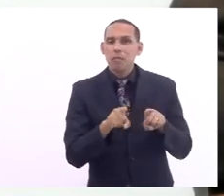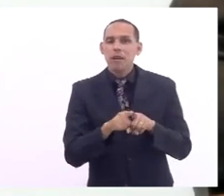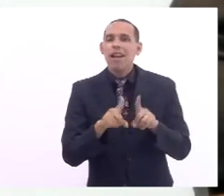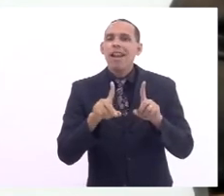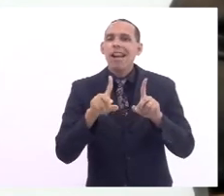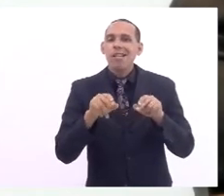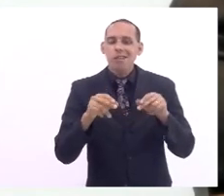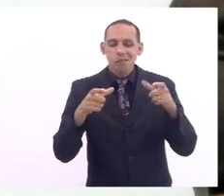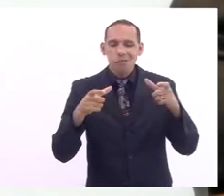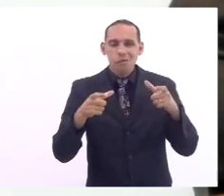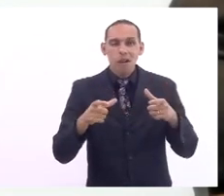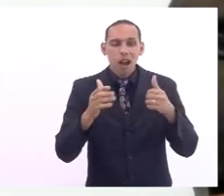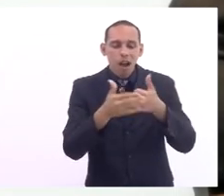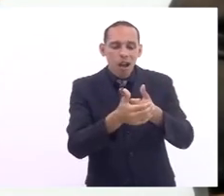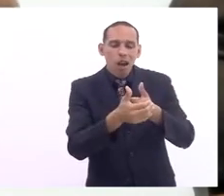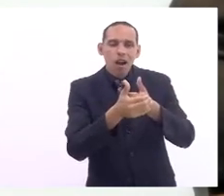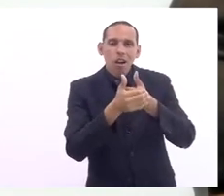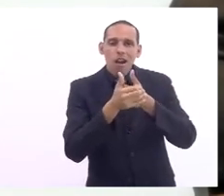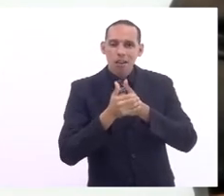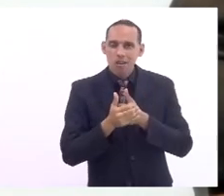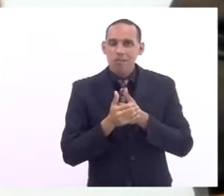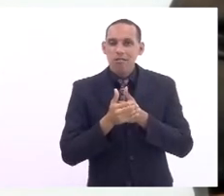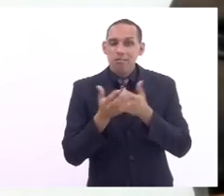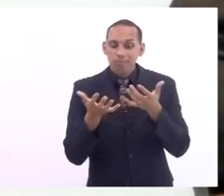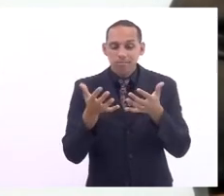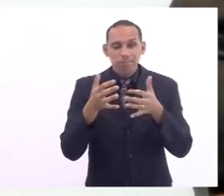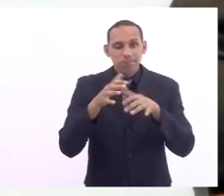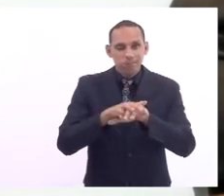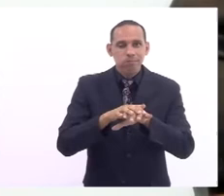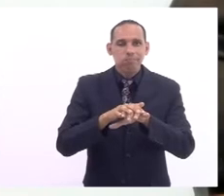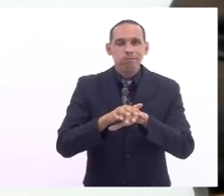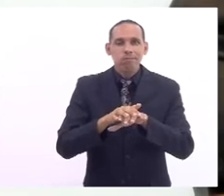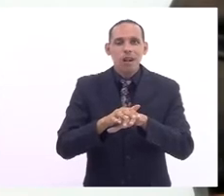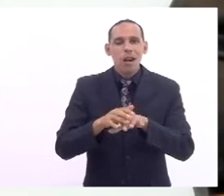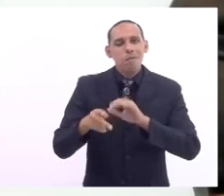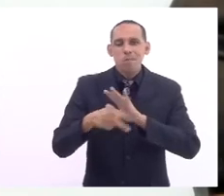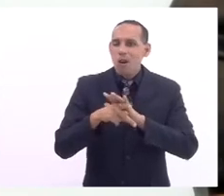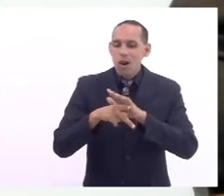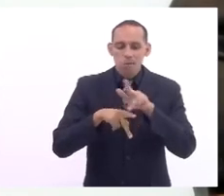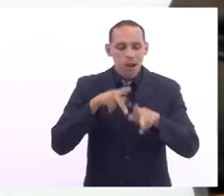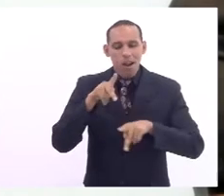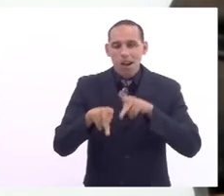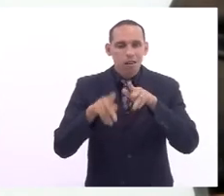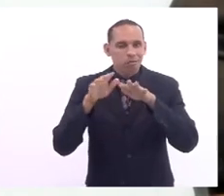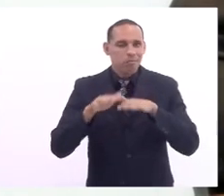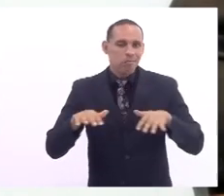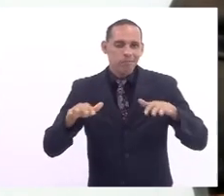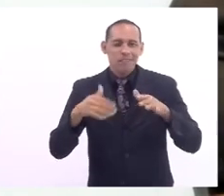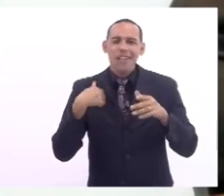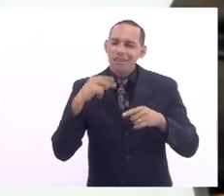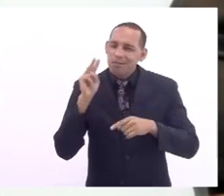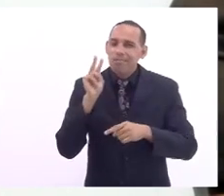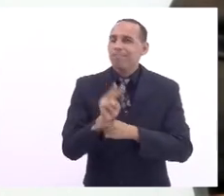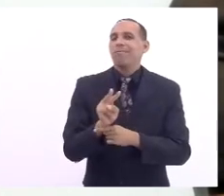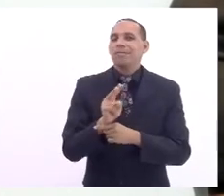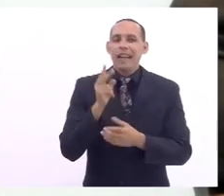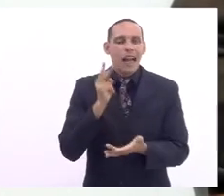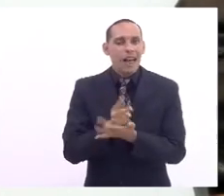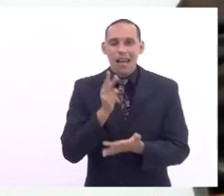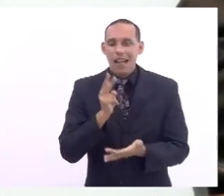um espaço acolhedor inclusive Popular eu sempre defendi isso né mas é assim de